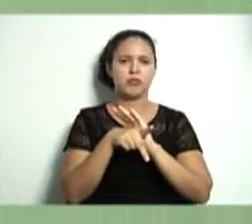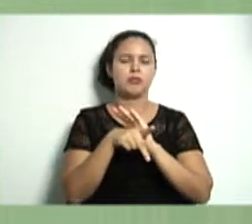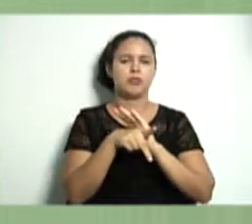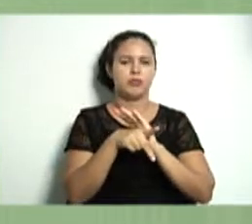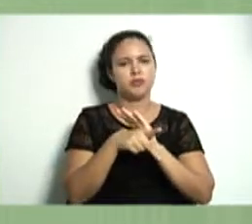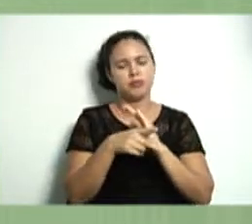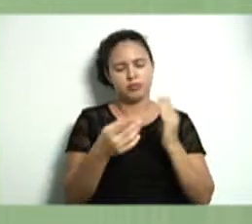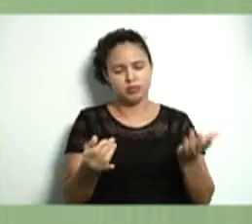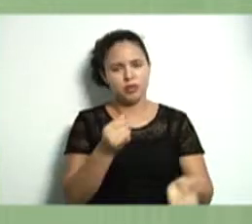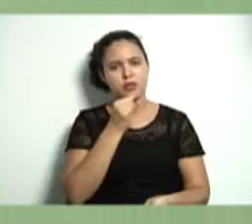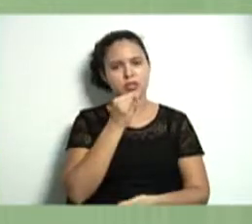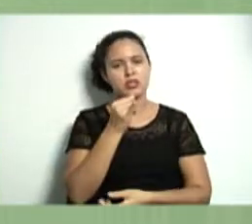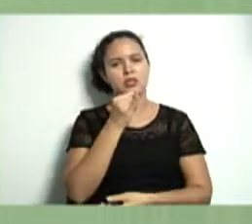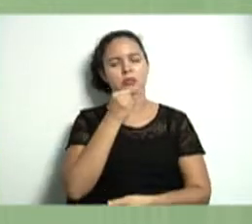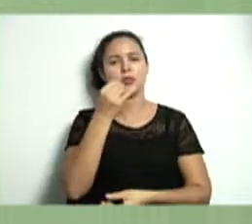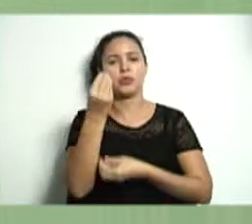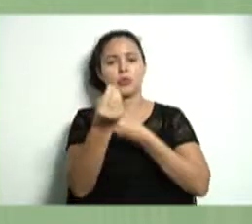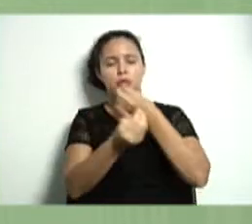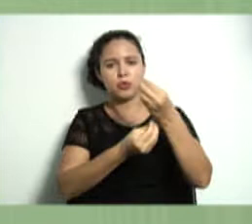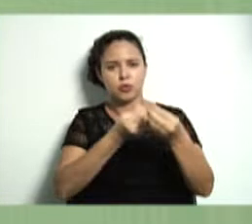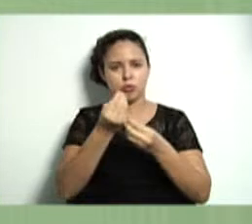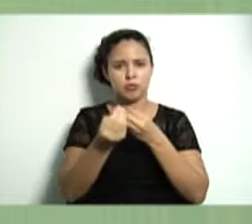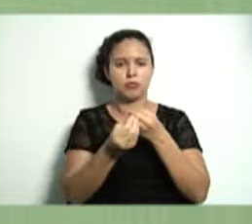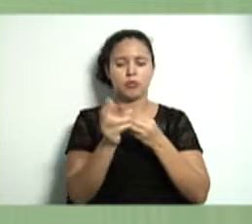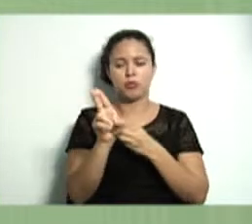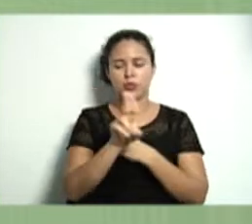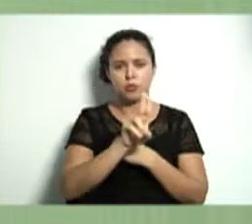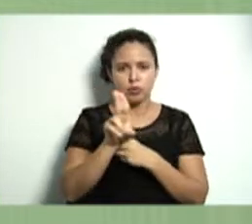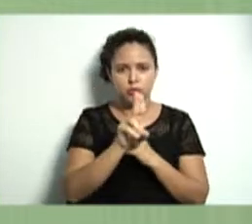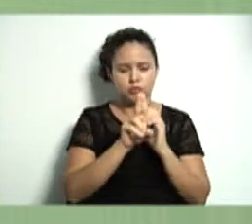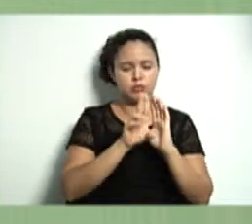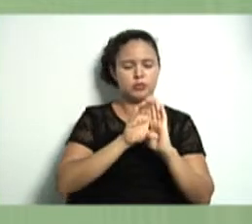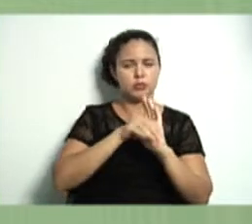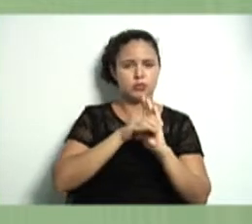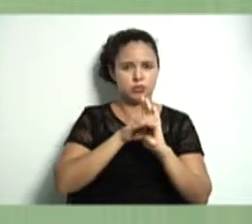um exemplo de como o nome do conceito